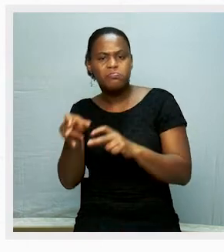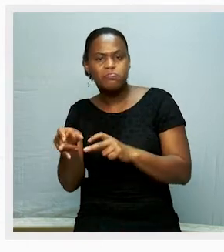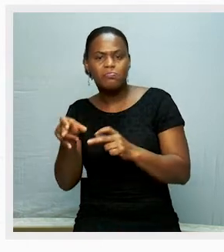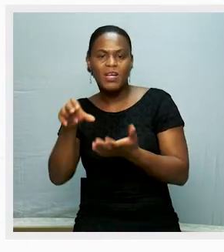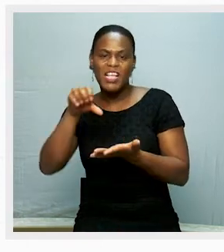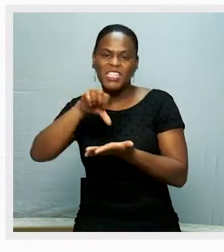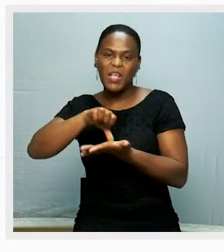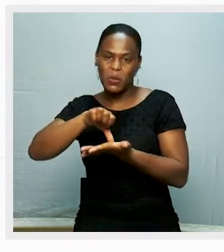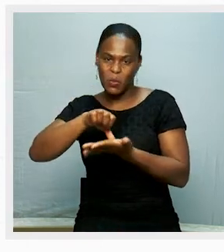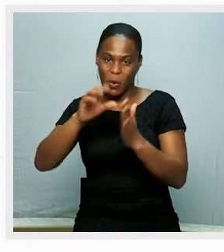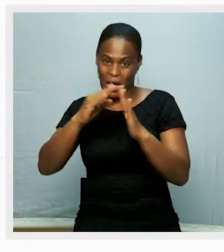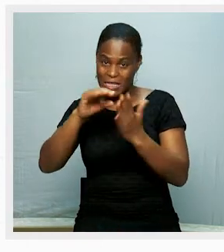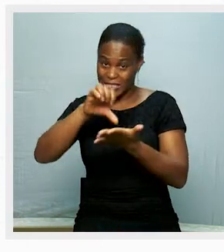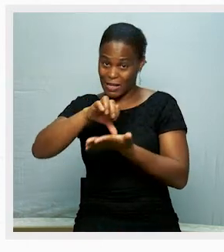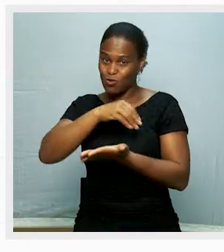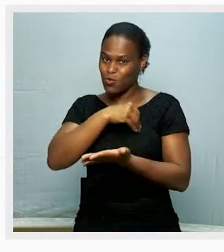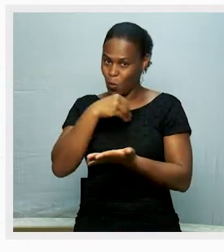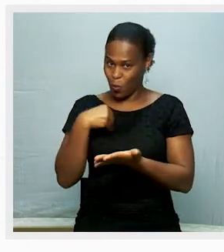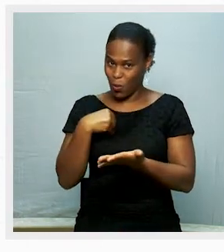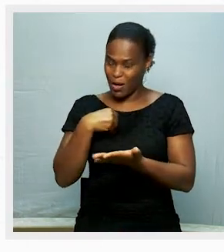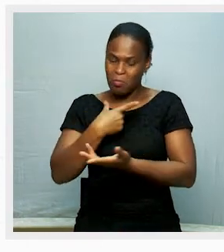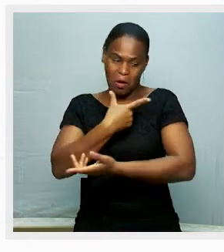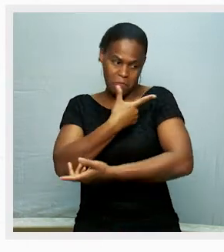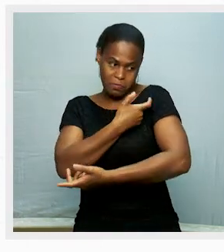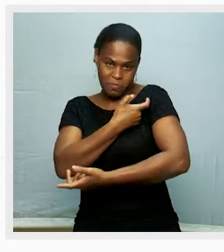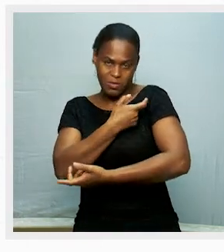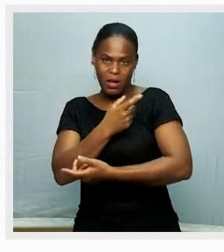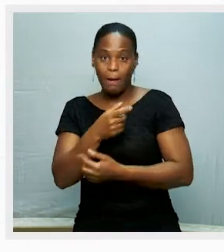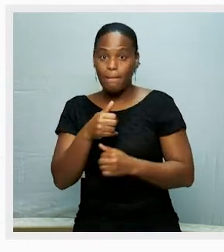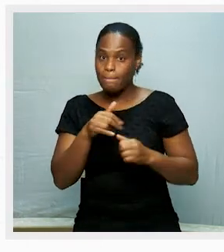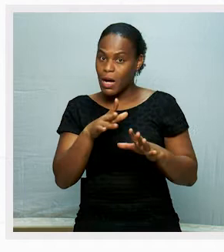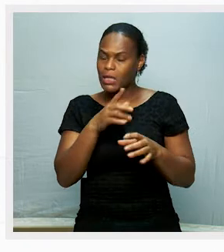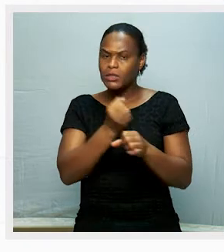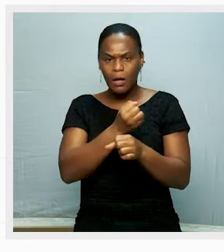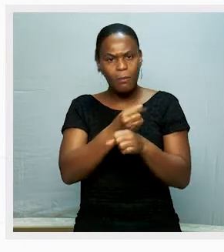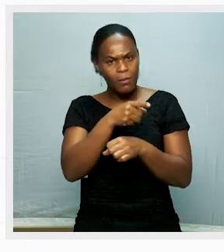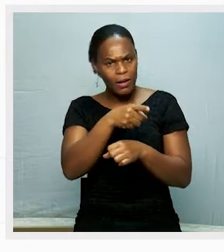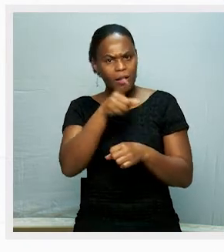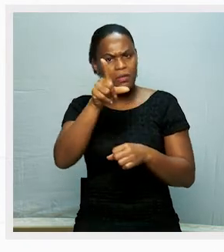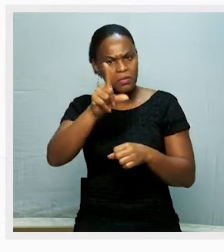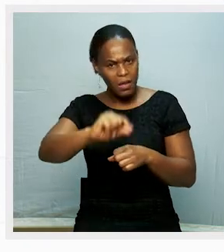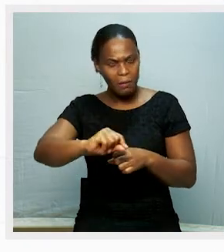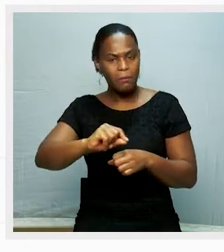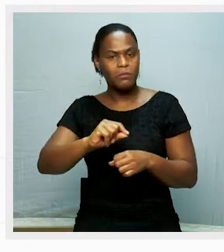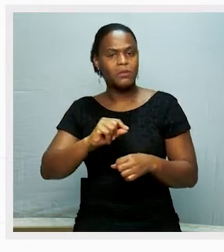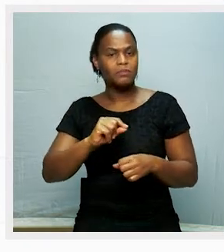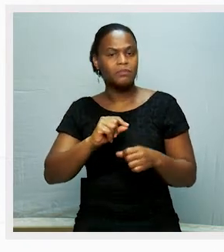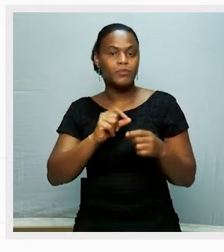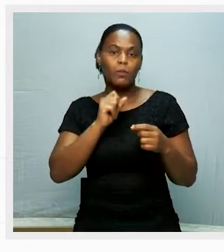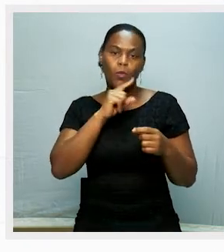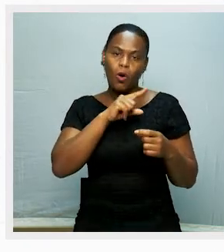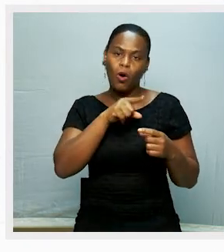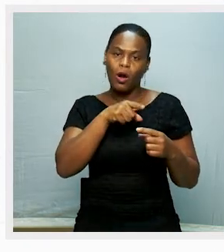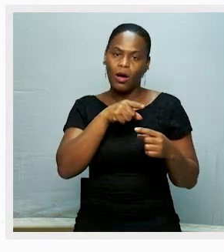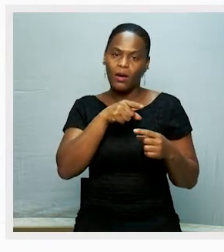dirigir-se para um posto de saúde. Mas este trabalho, esta função